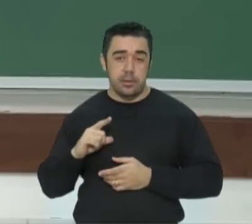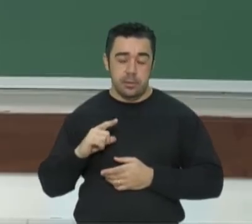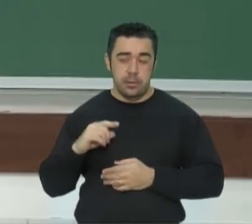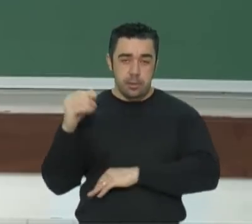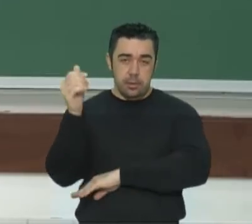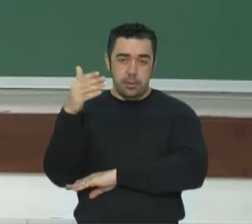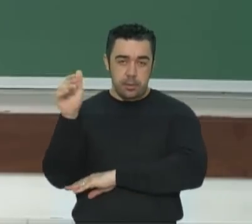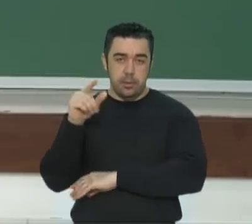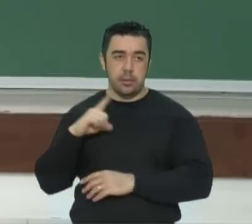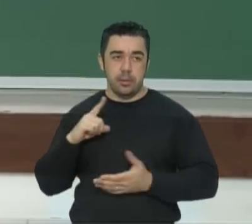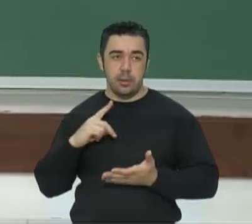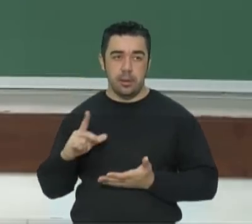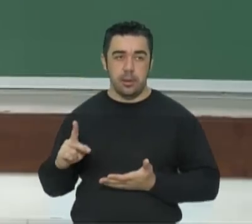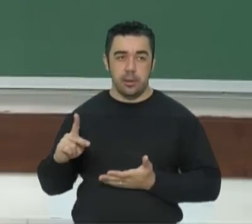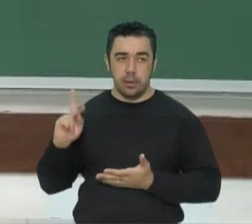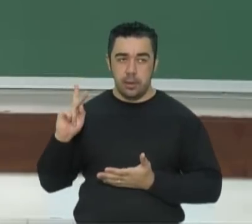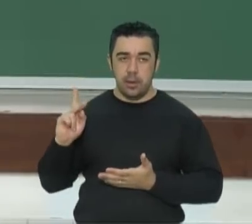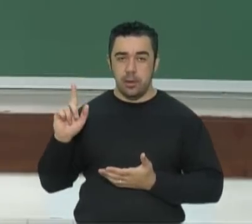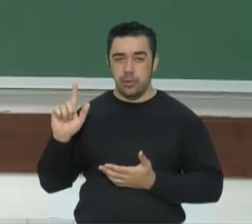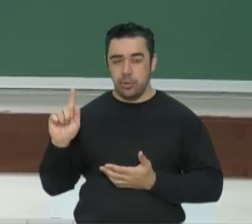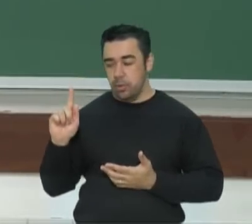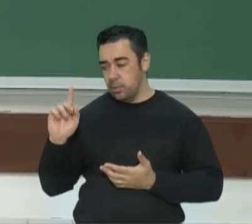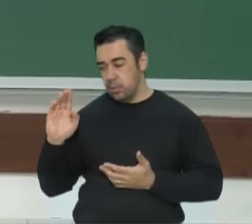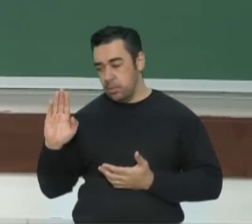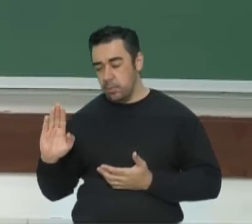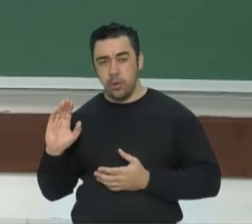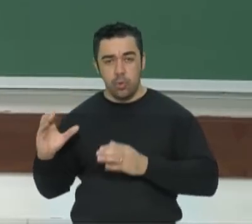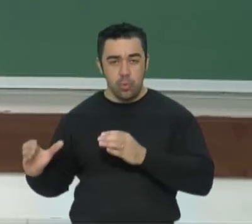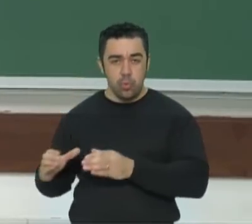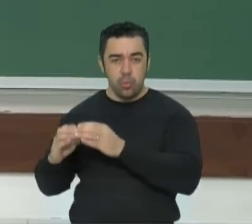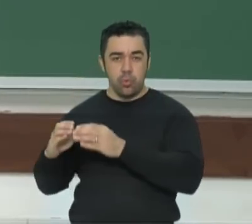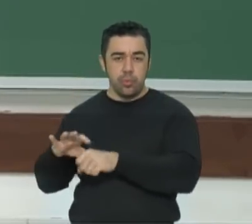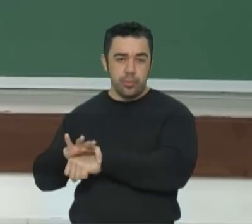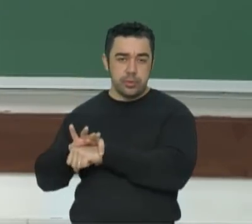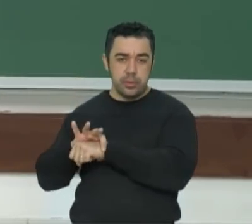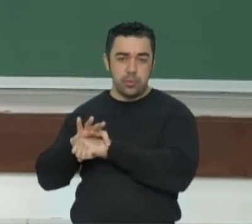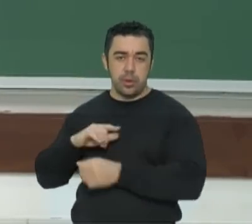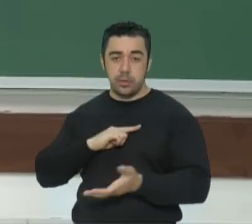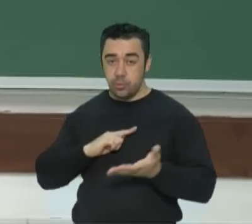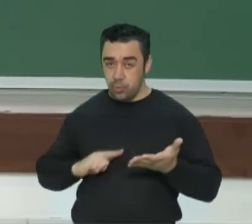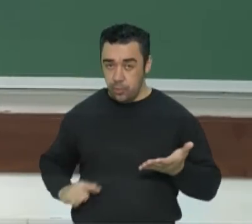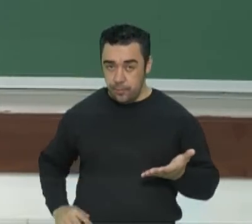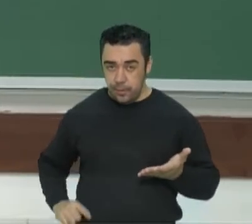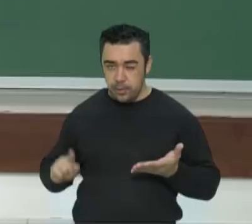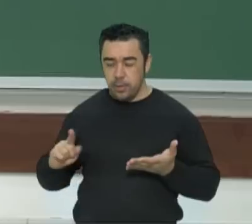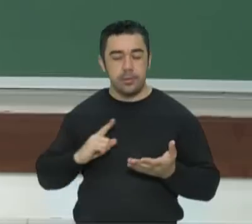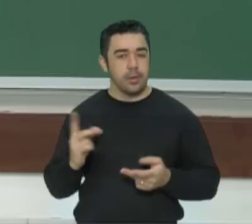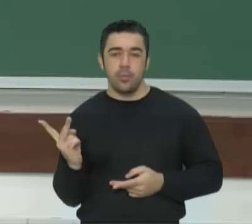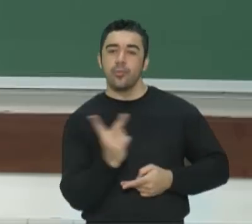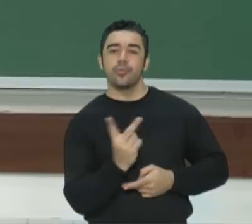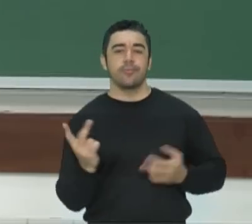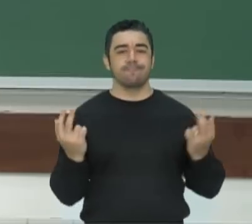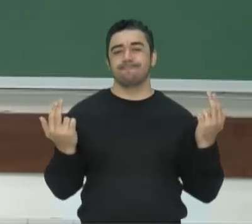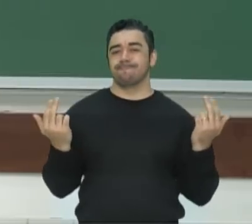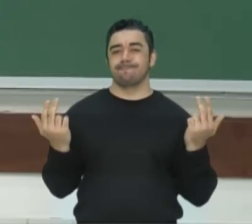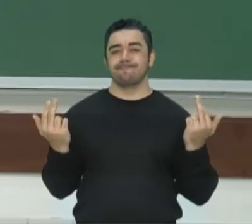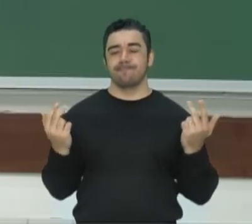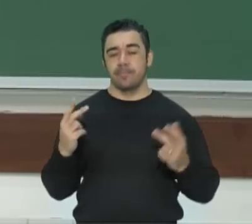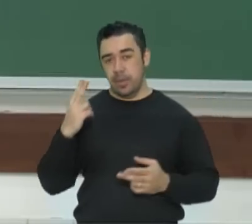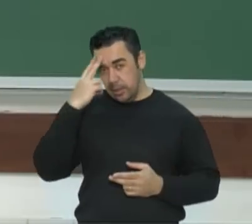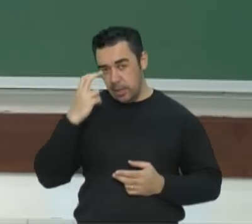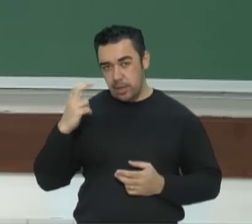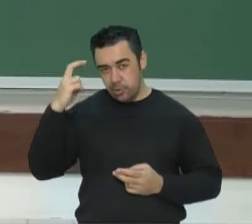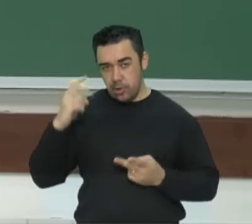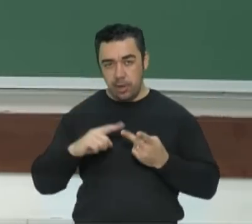Soviética, KGB, o Comitê de Segurança do Governo, então, que tinha as mesmas funções: